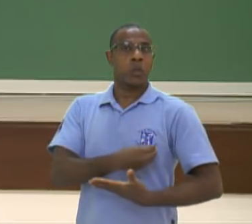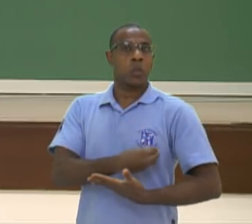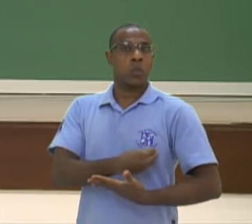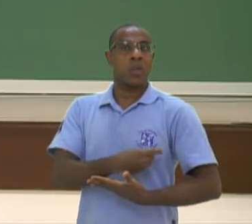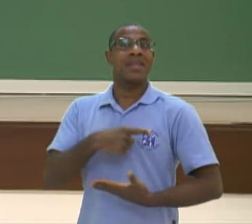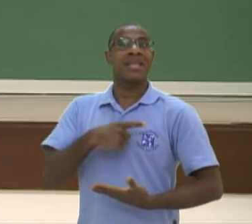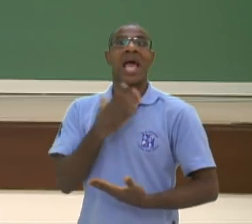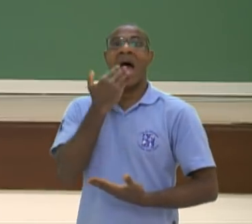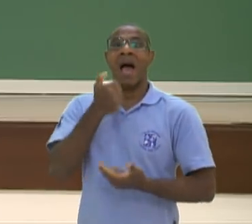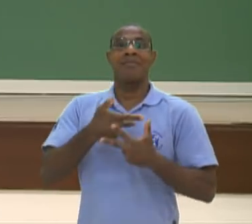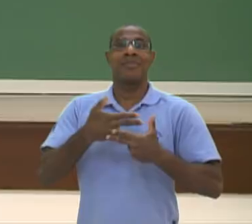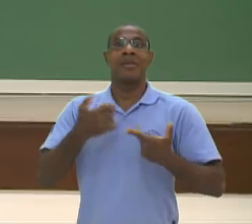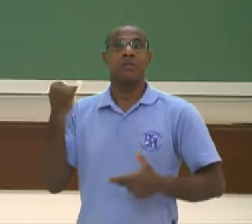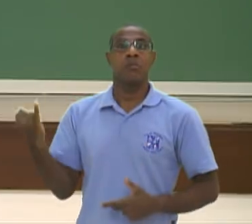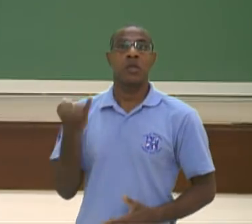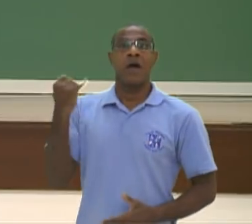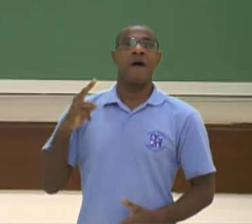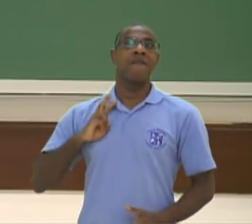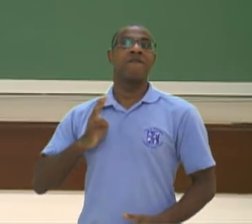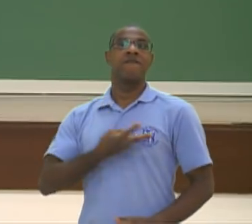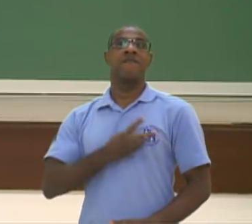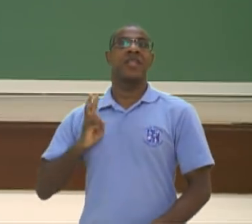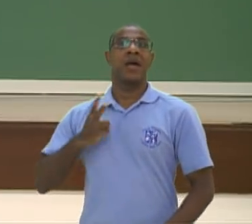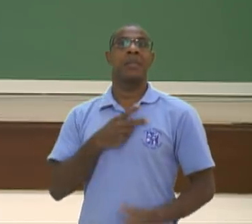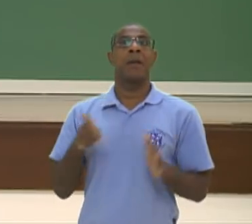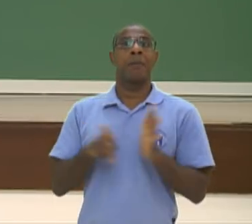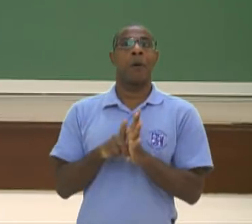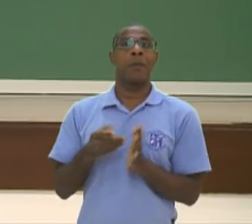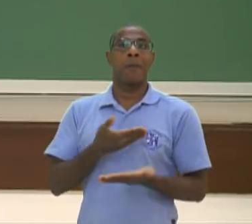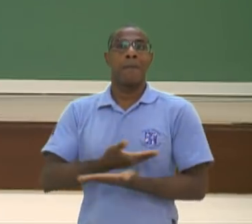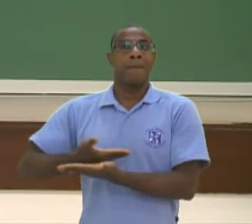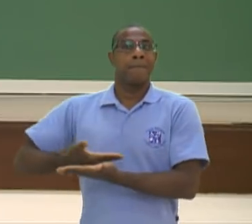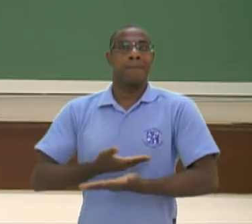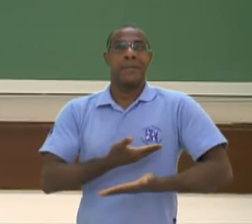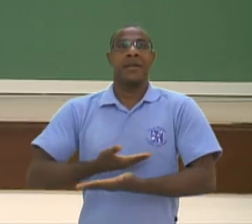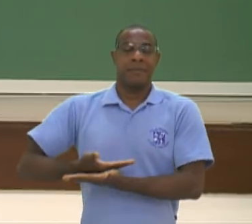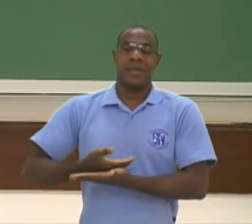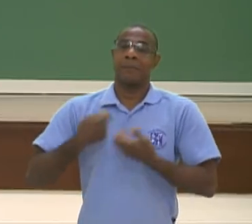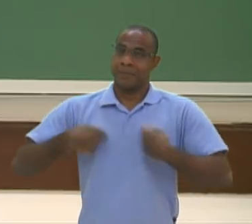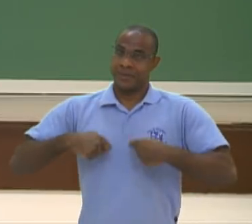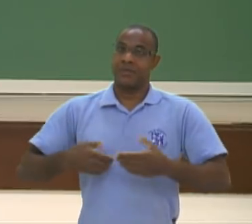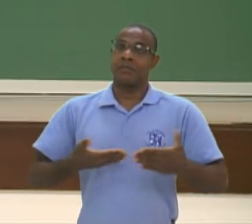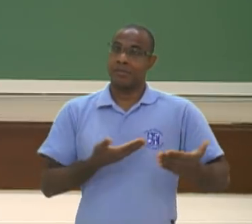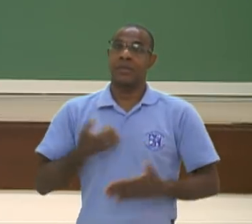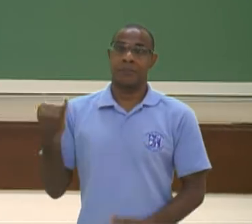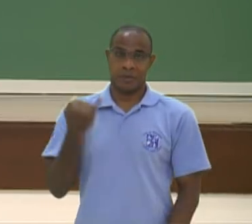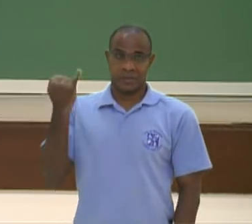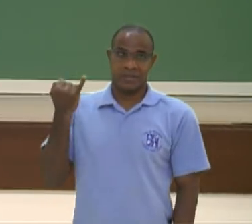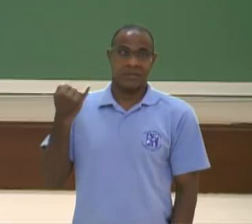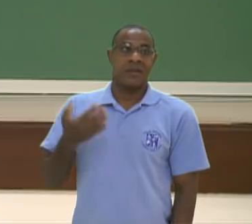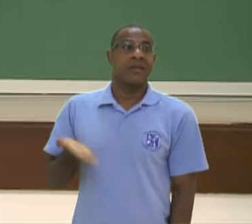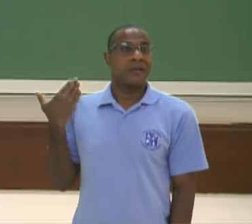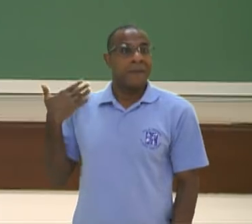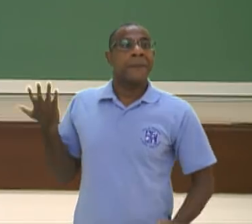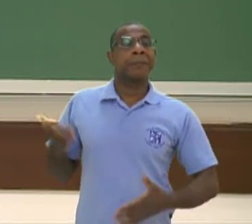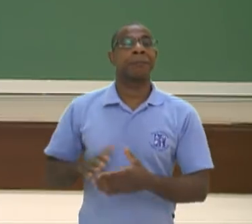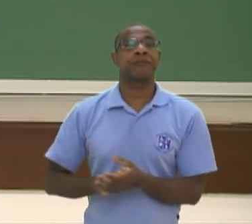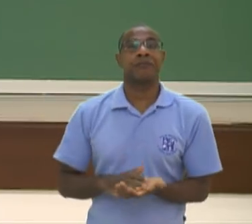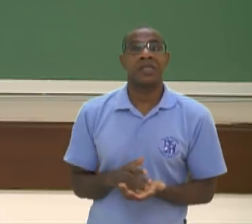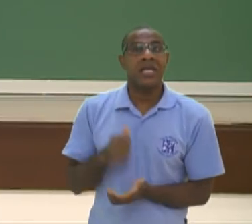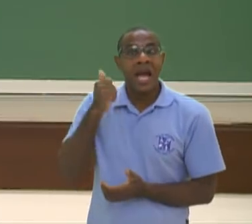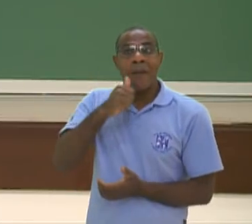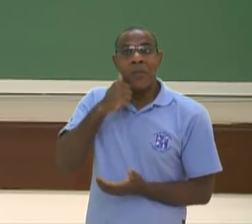a mulher, quando está, né, gestante, quando ela está esperando o bebê, lá no finalzinho da gestação, a